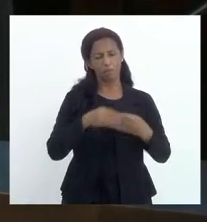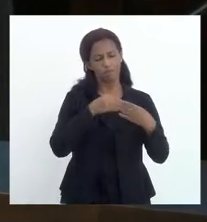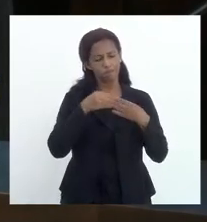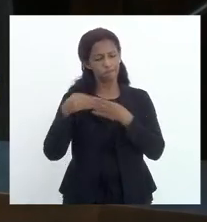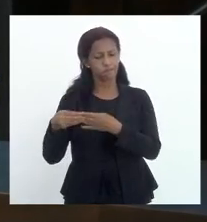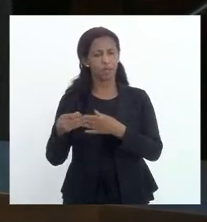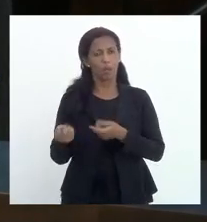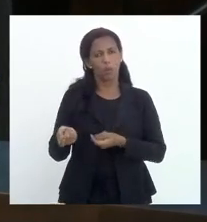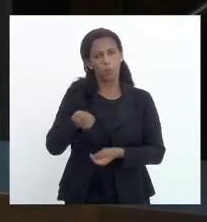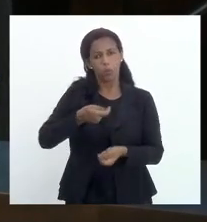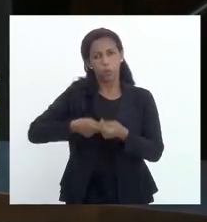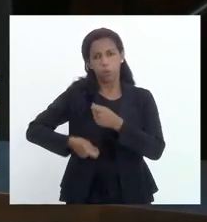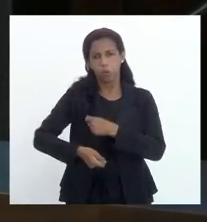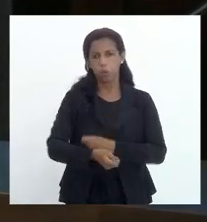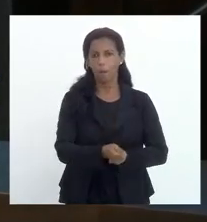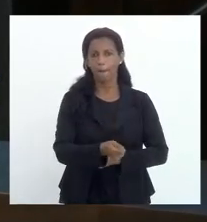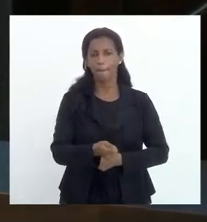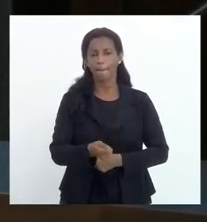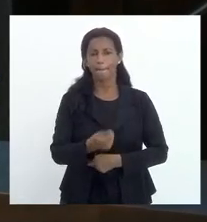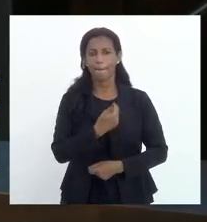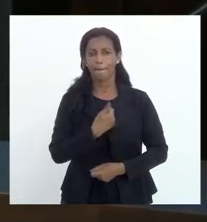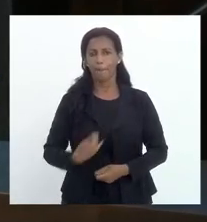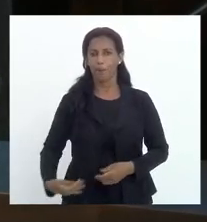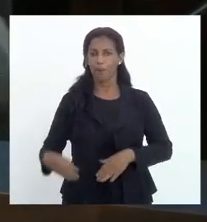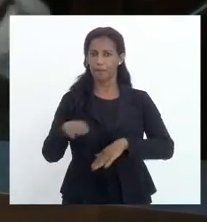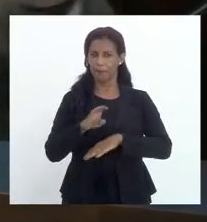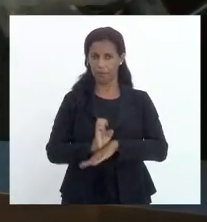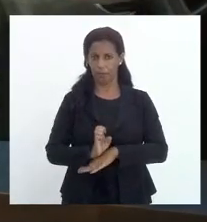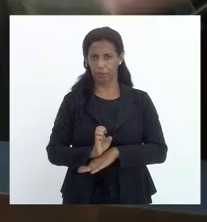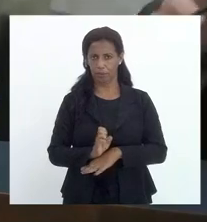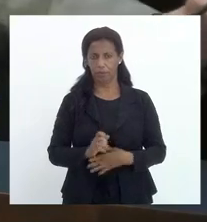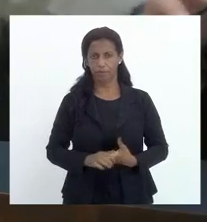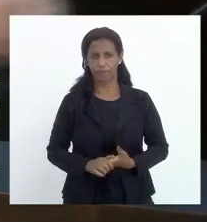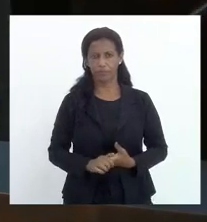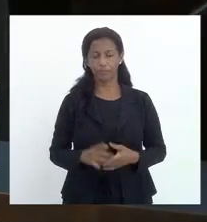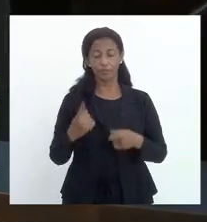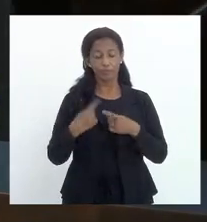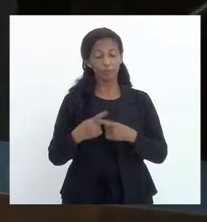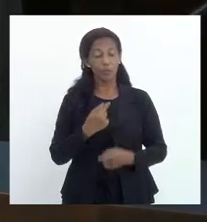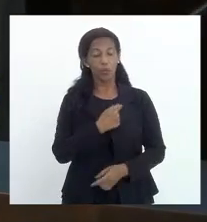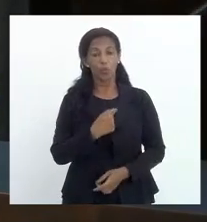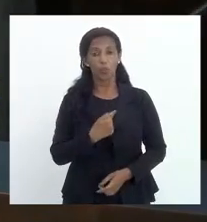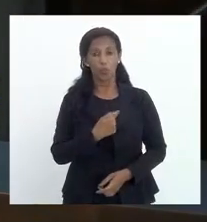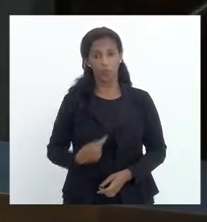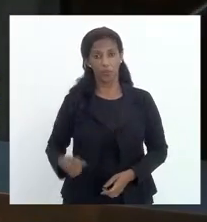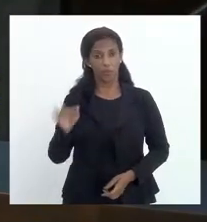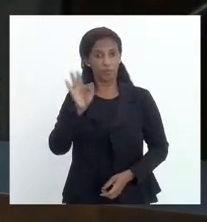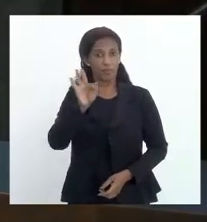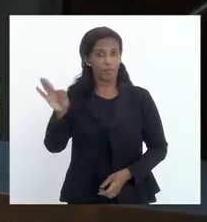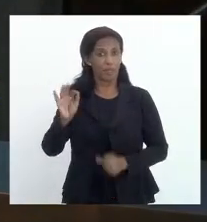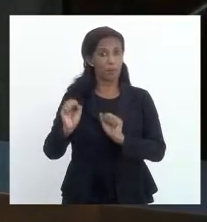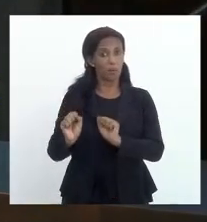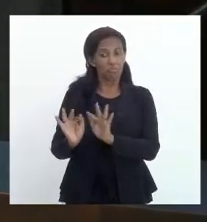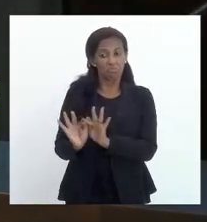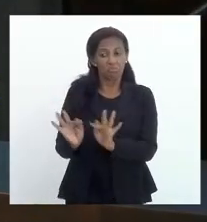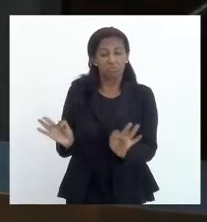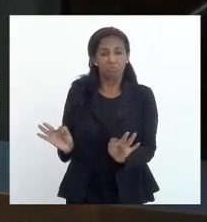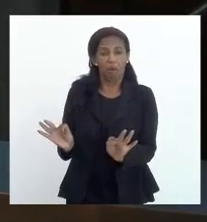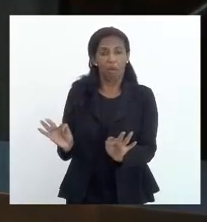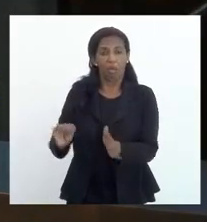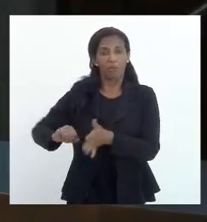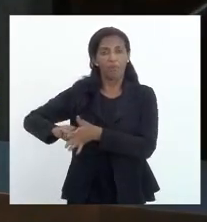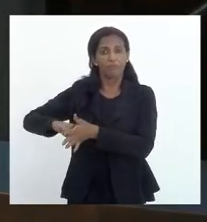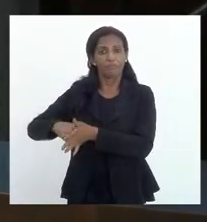as finanças públicas estaduais. E digo isso porque o governo federal pode simplesmente reter